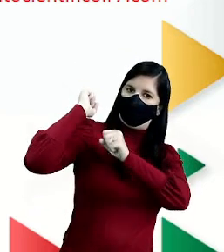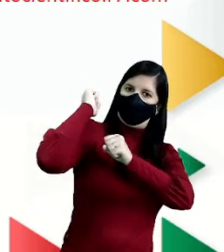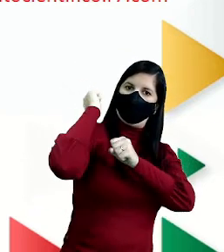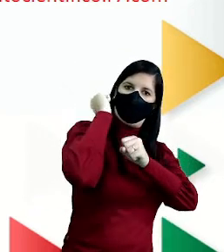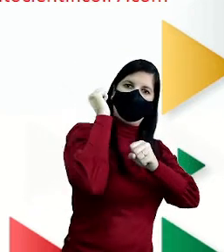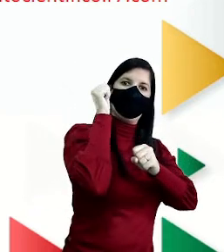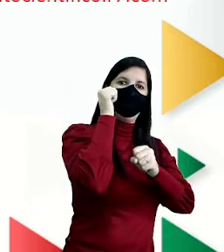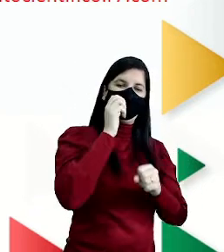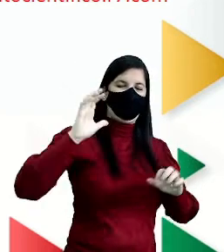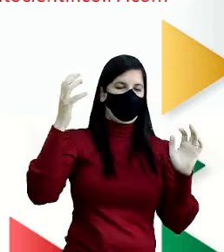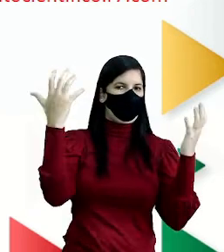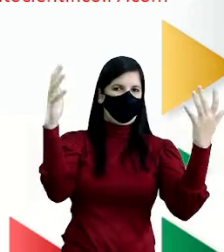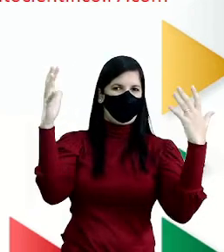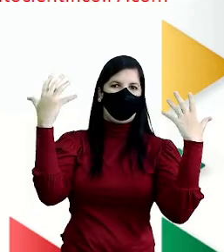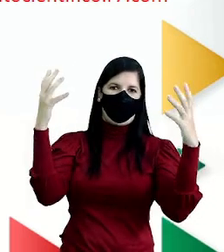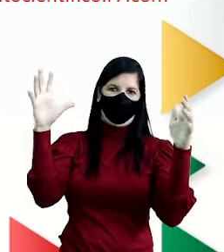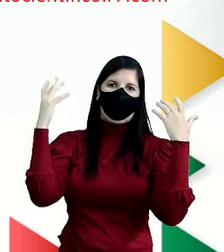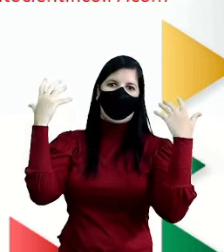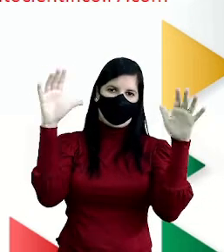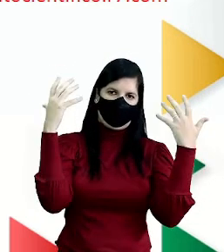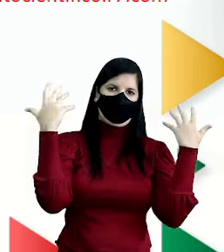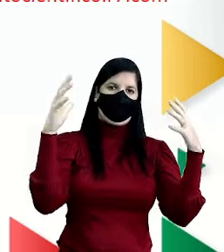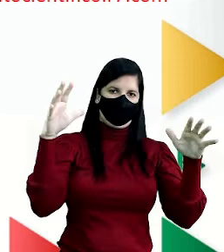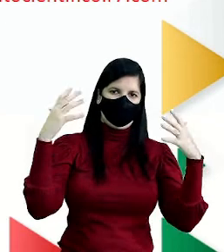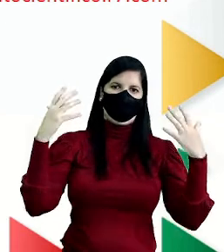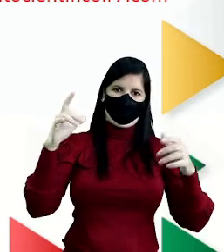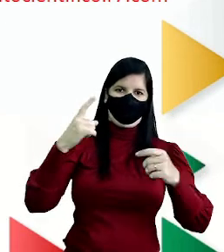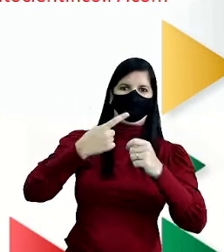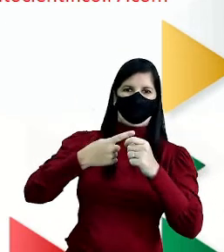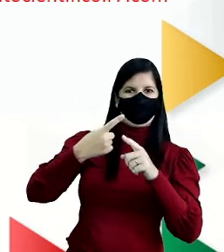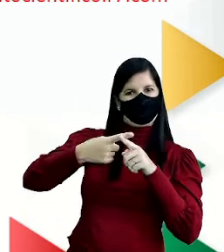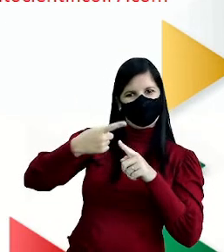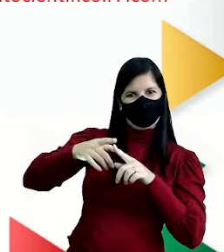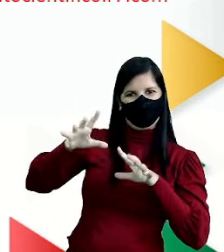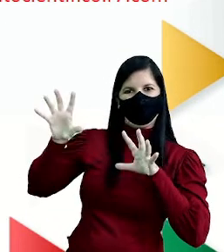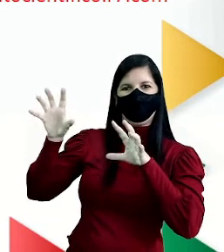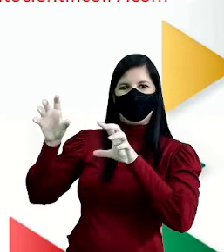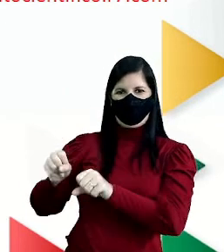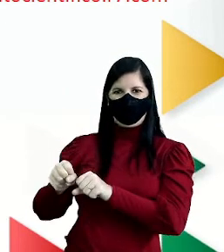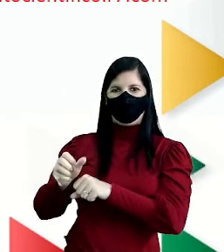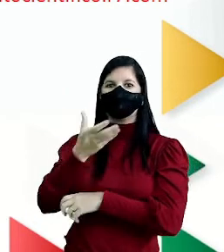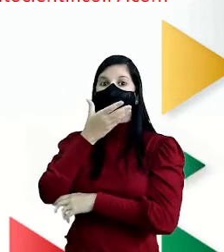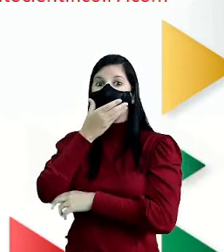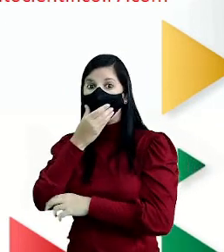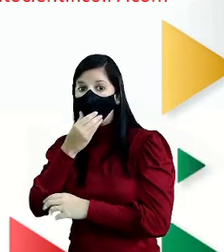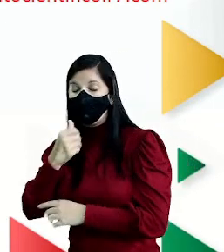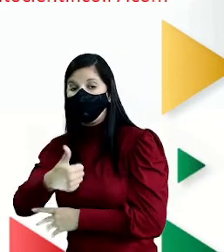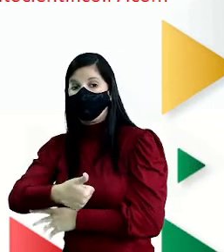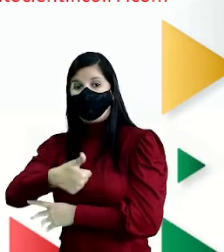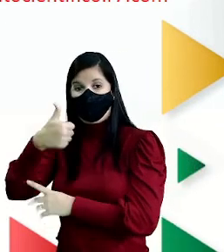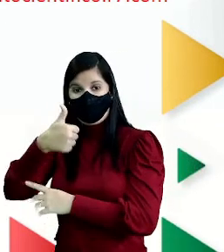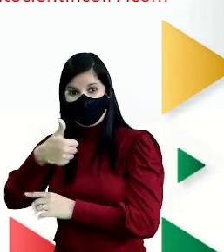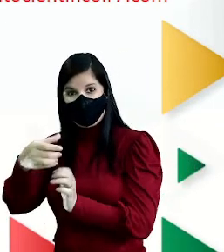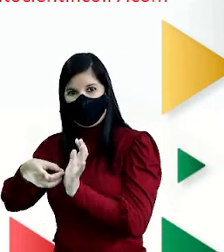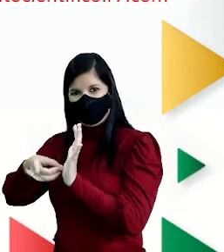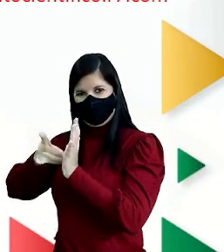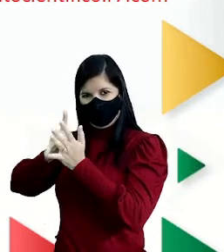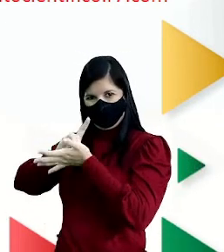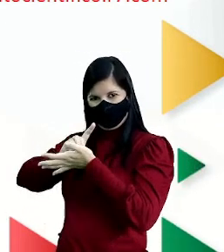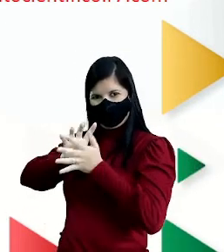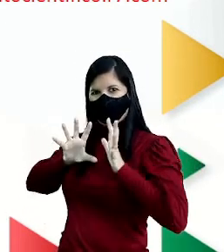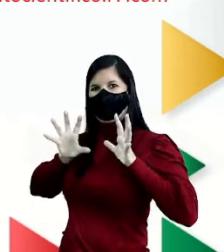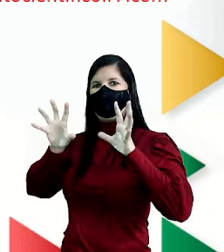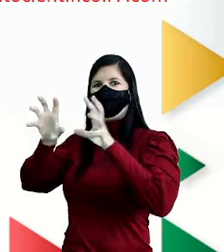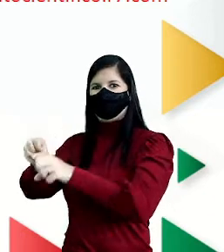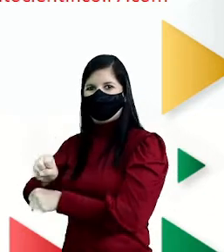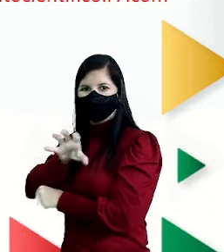para comemorar. Então, existem danças diferentes. Eles dançam separado. Os homens dançam primeiro, antes da caçada, até como se, né, um ritual para